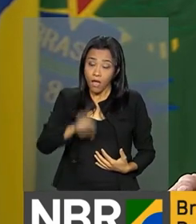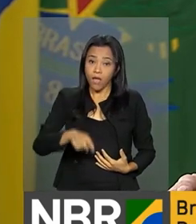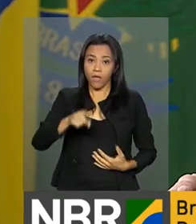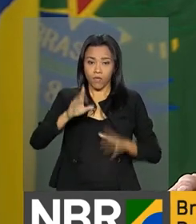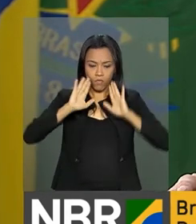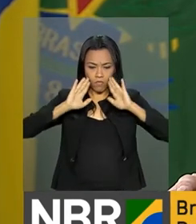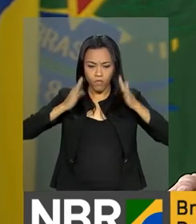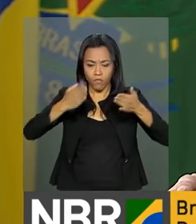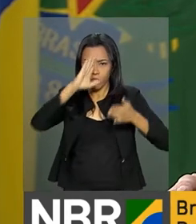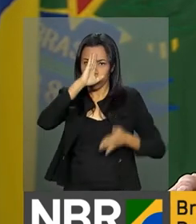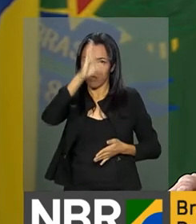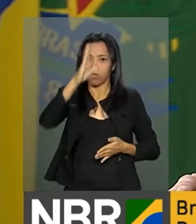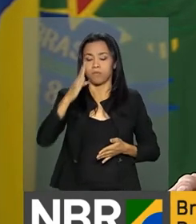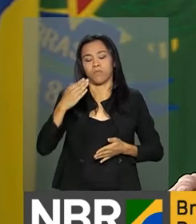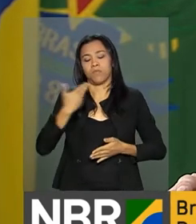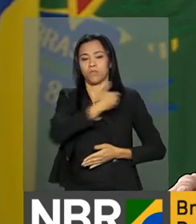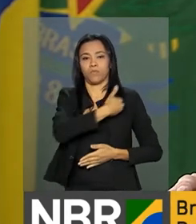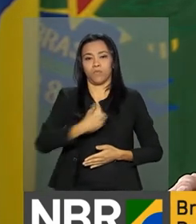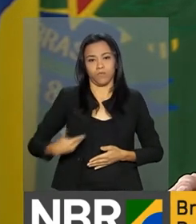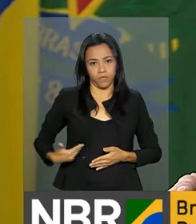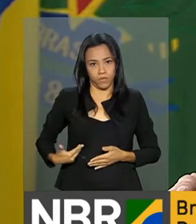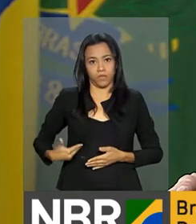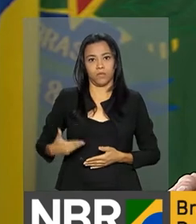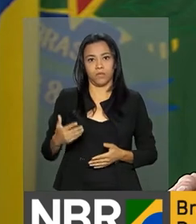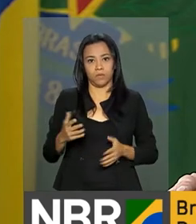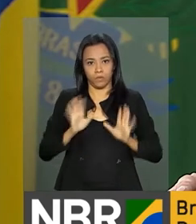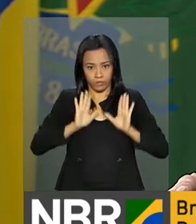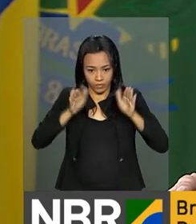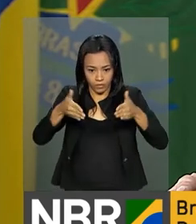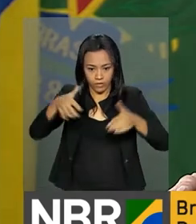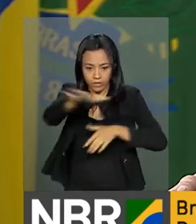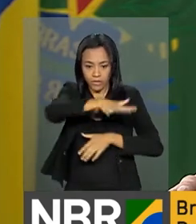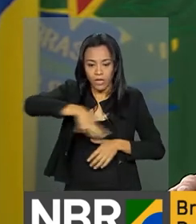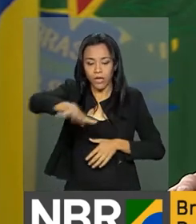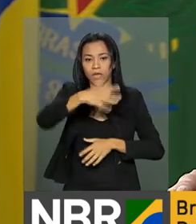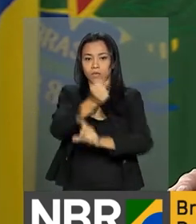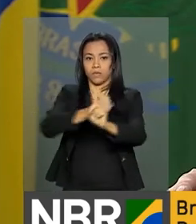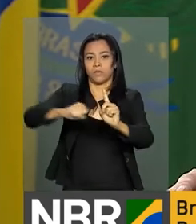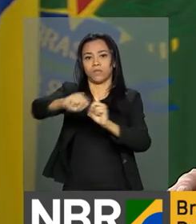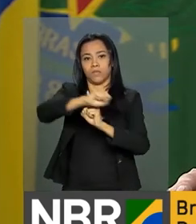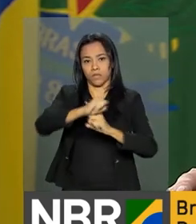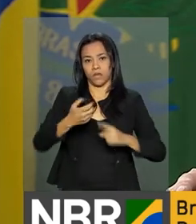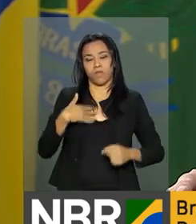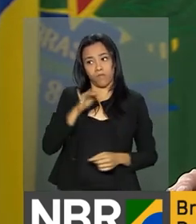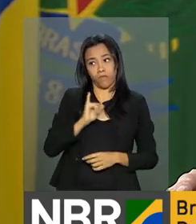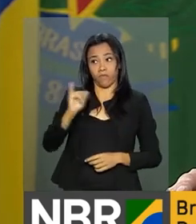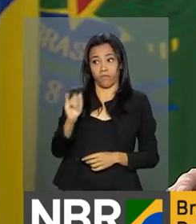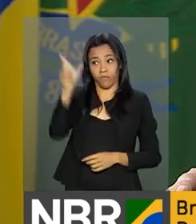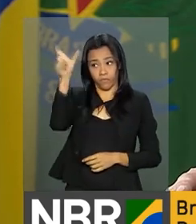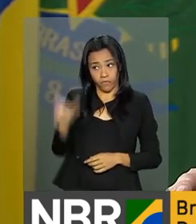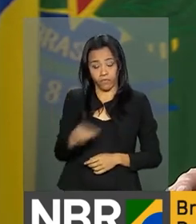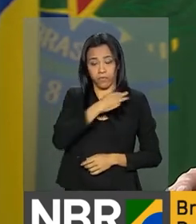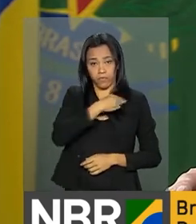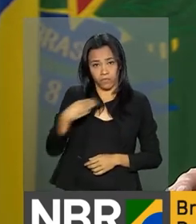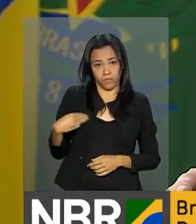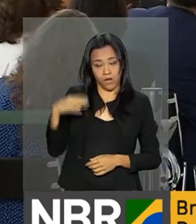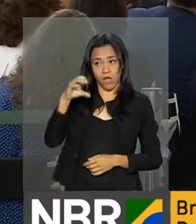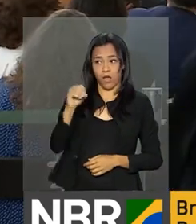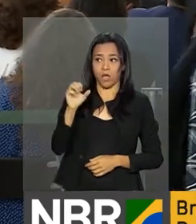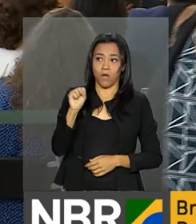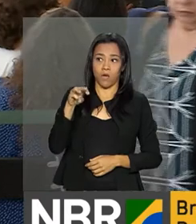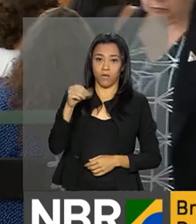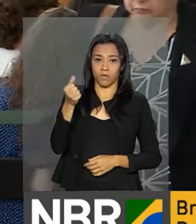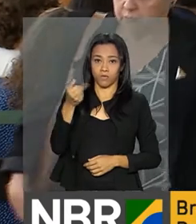governo atribui à área social aliás e osmar eu acho que eu vou